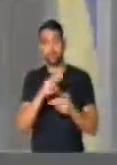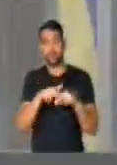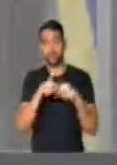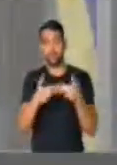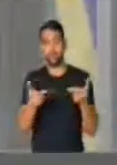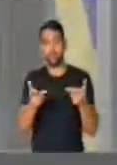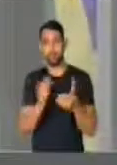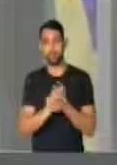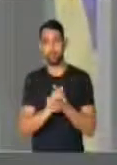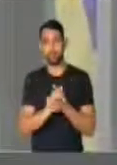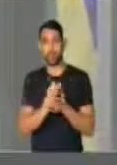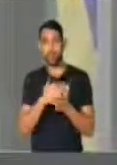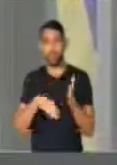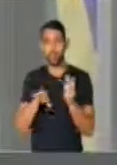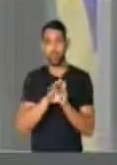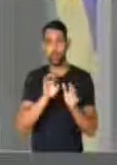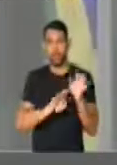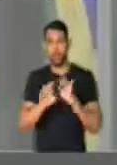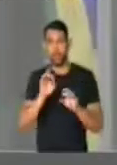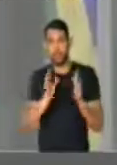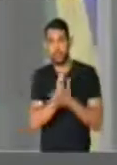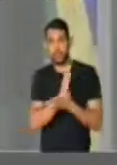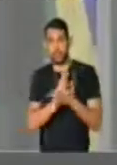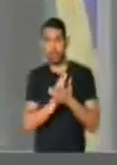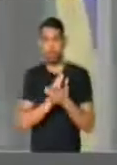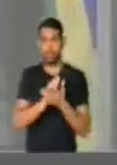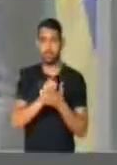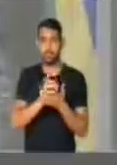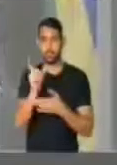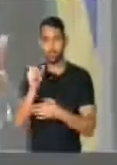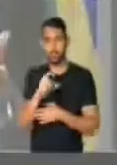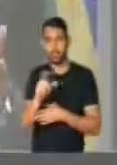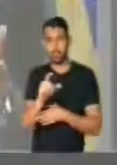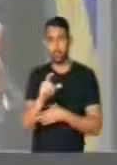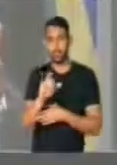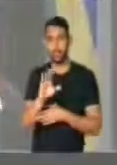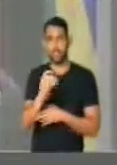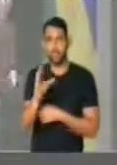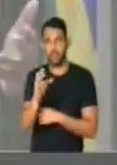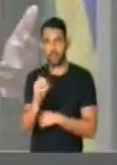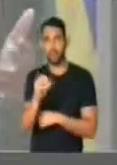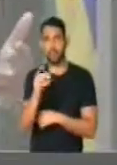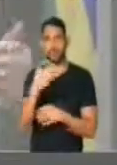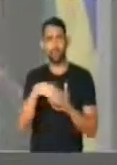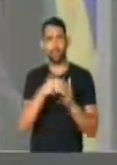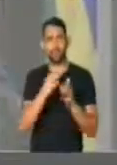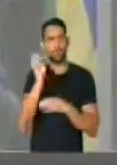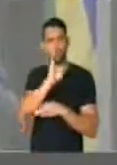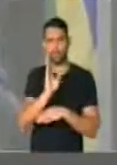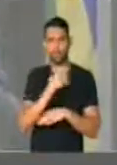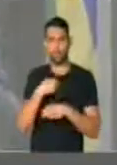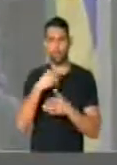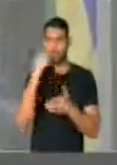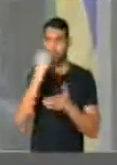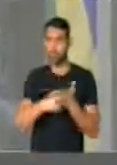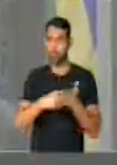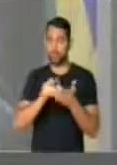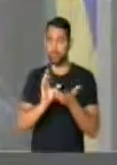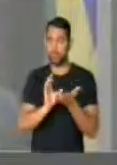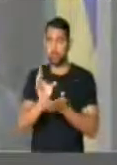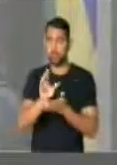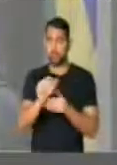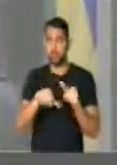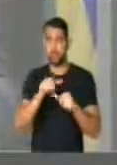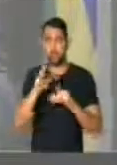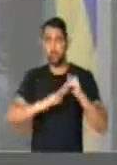Isto alcança especialmente as operações com cartões de crédito em todo o Brasil. Ora, isso virou